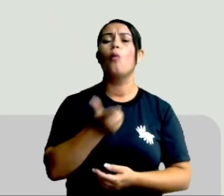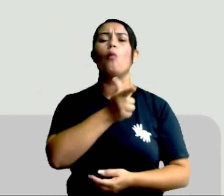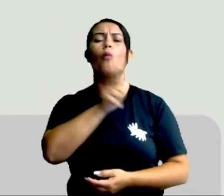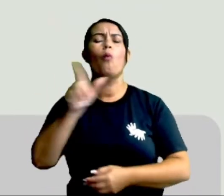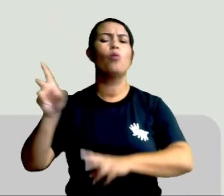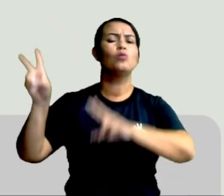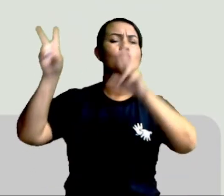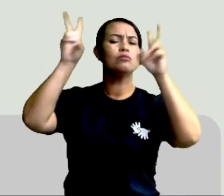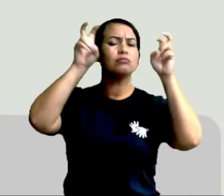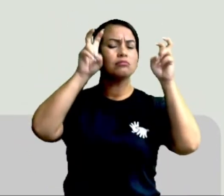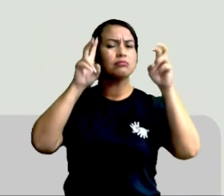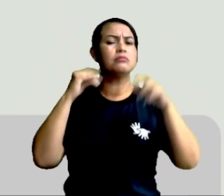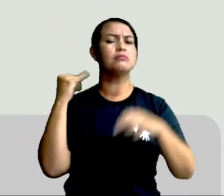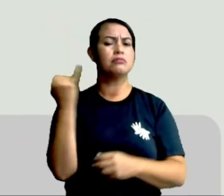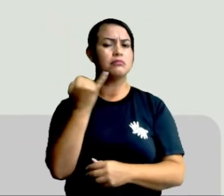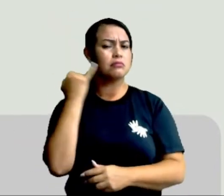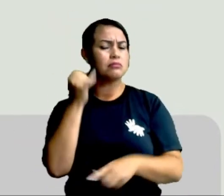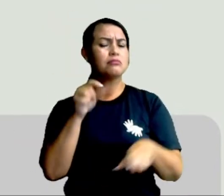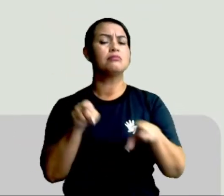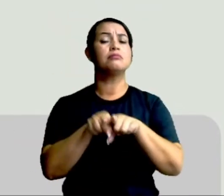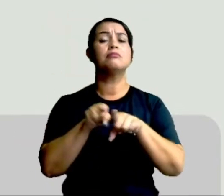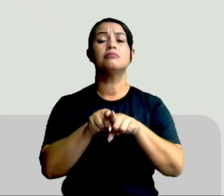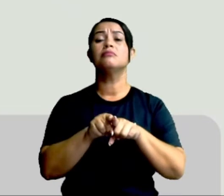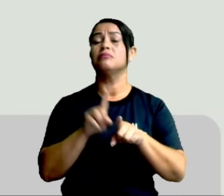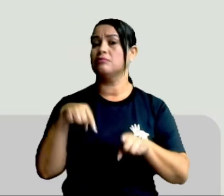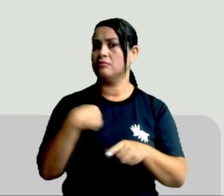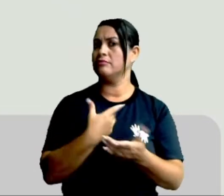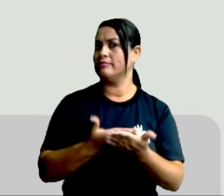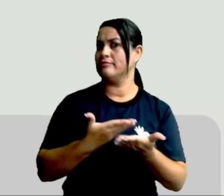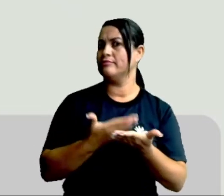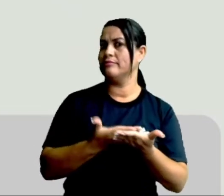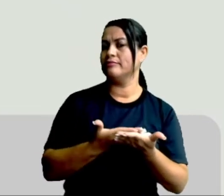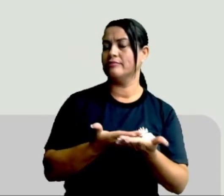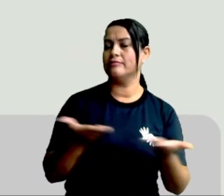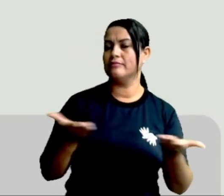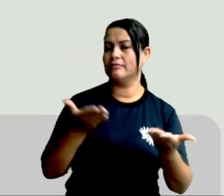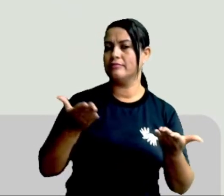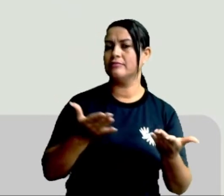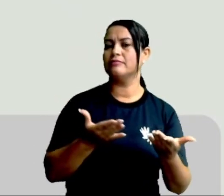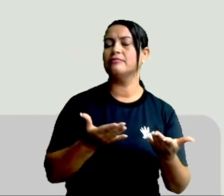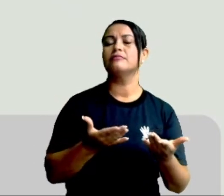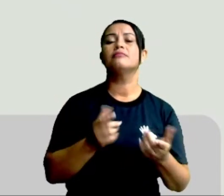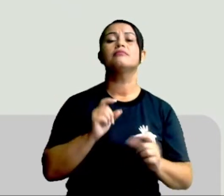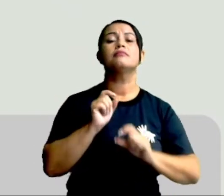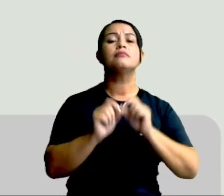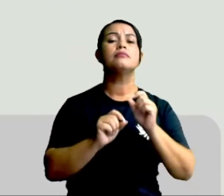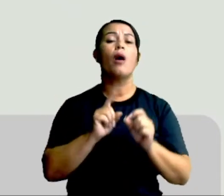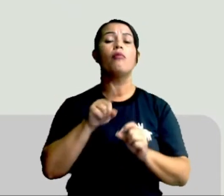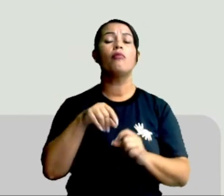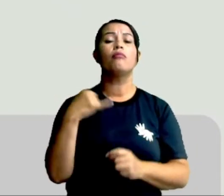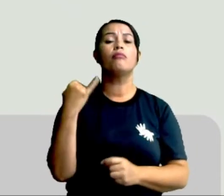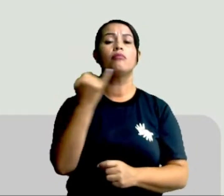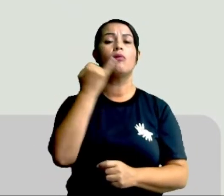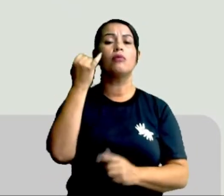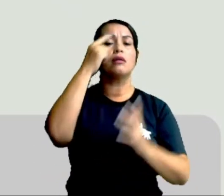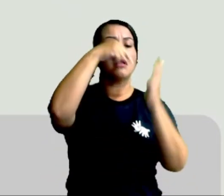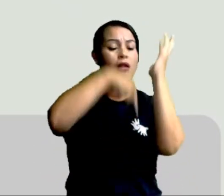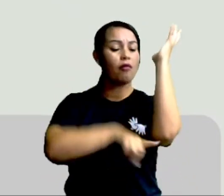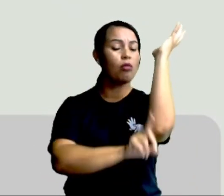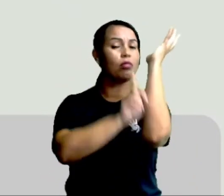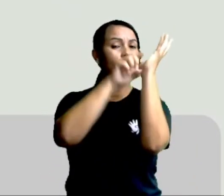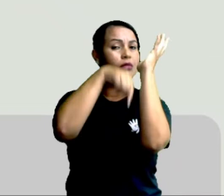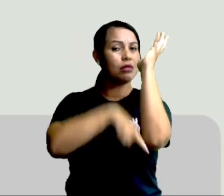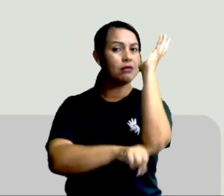Outro assunto, outra temática muito importante que nós estudamos nesse semestre foi a importância da